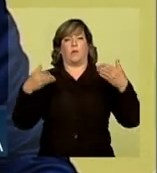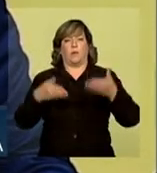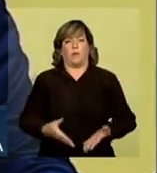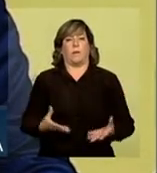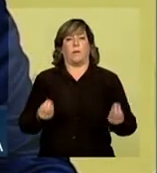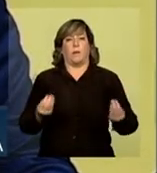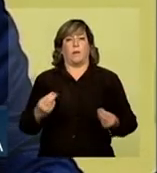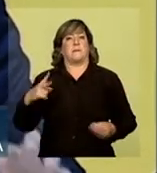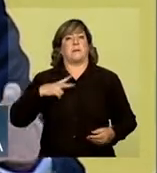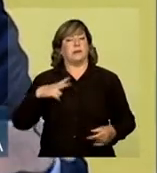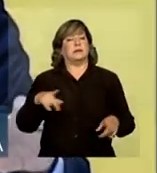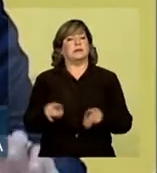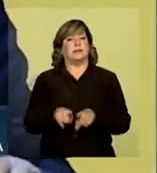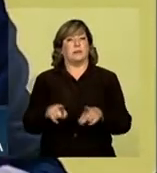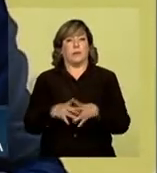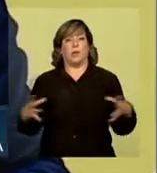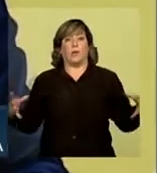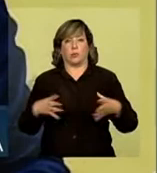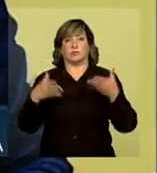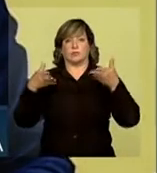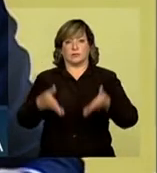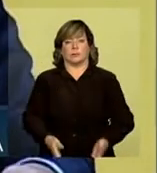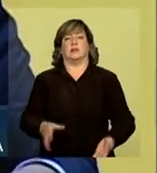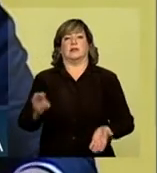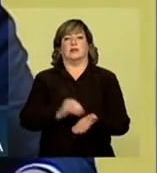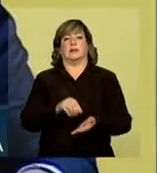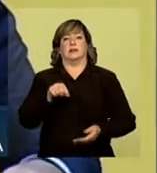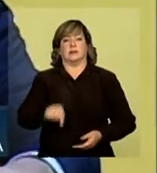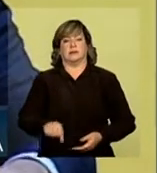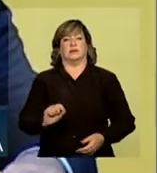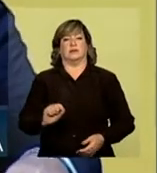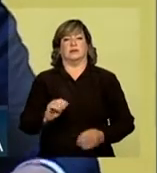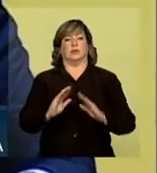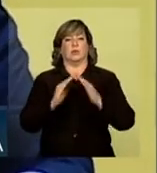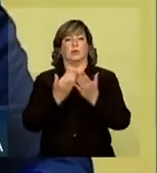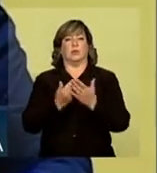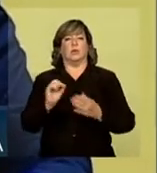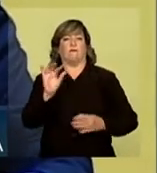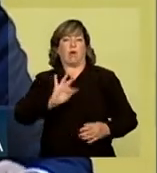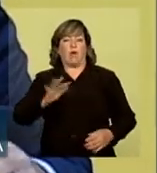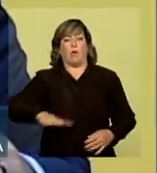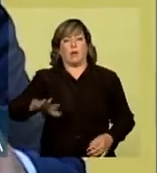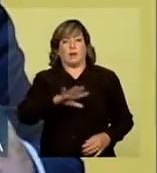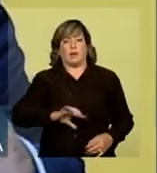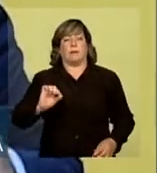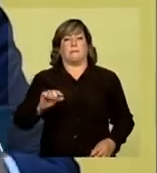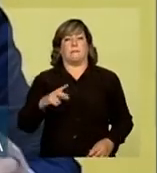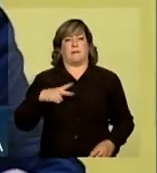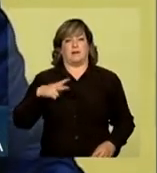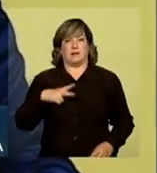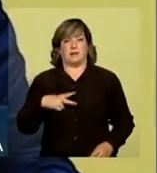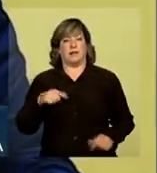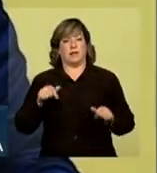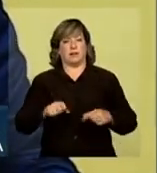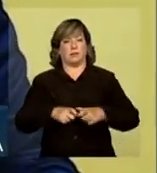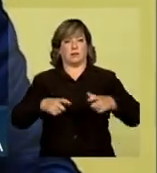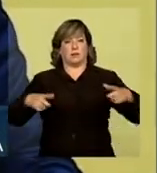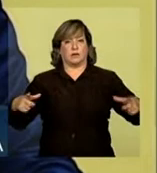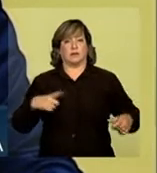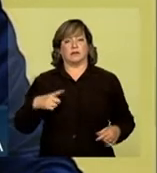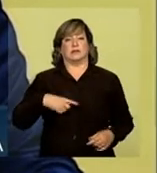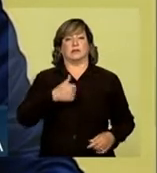de instituições privadas é onde Concentra o nome de ções privadas então essa é a distribuição por região e um crescimento